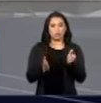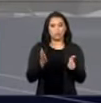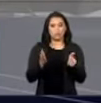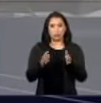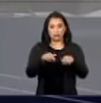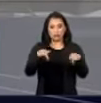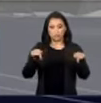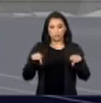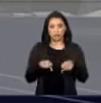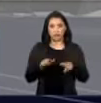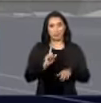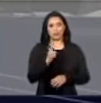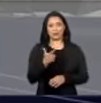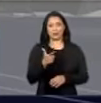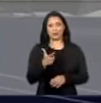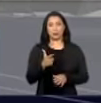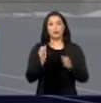ser produzida.